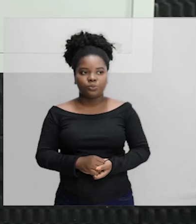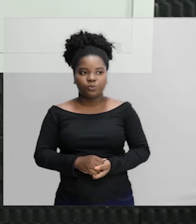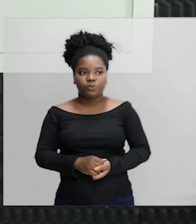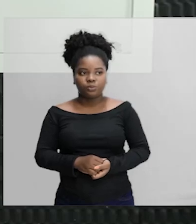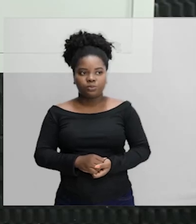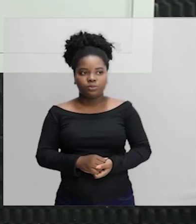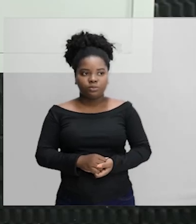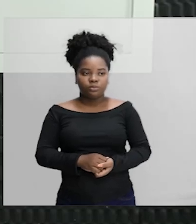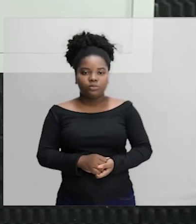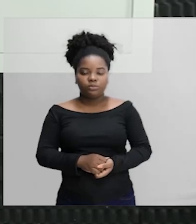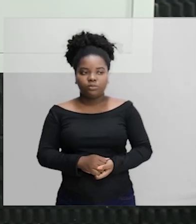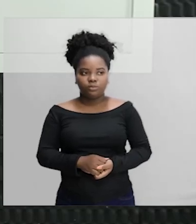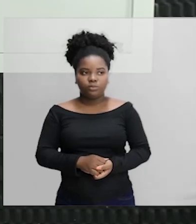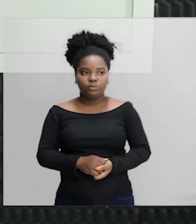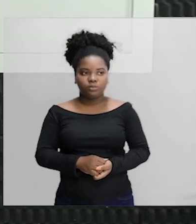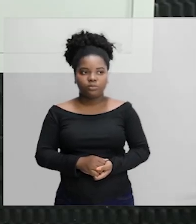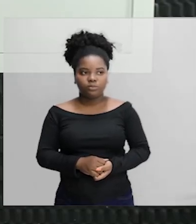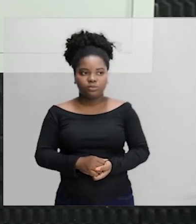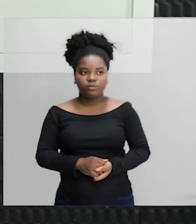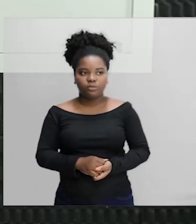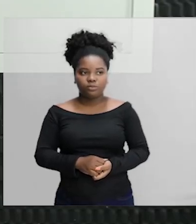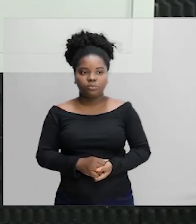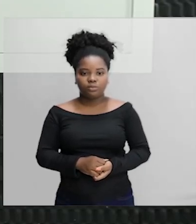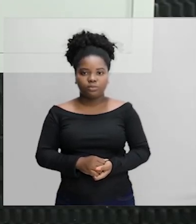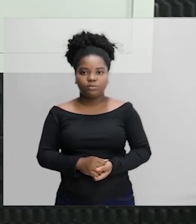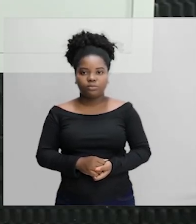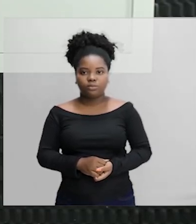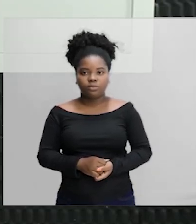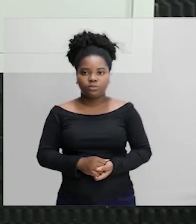Se tivesse aqui o seno de